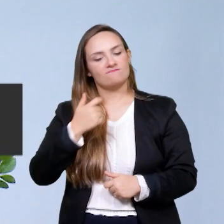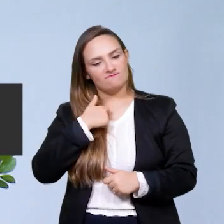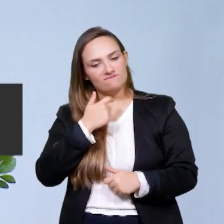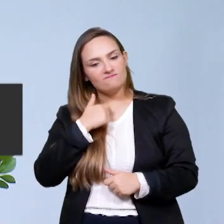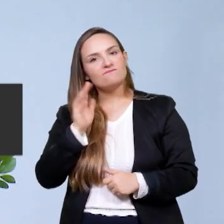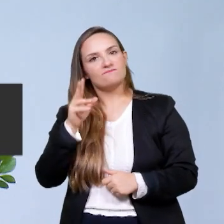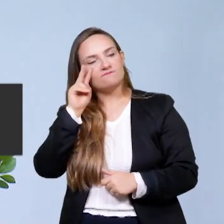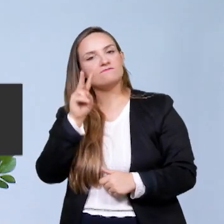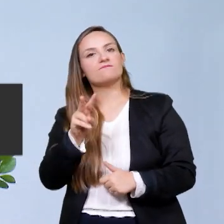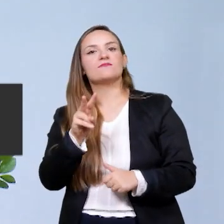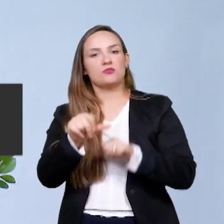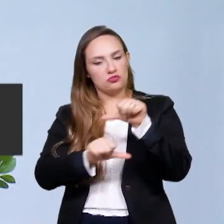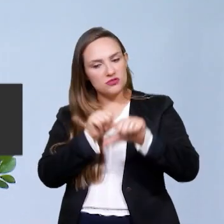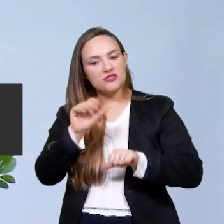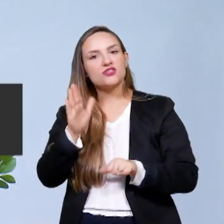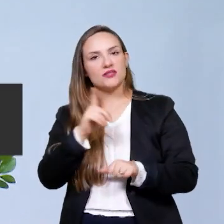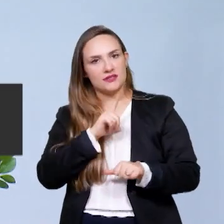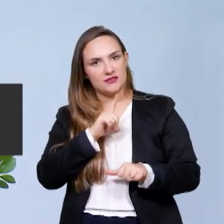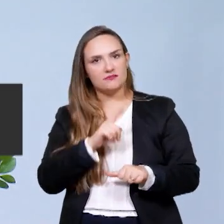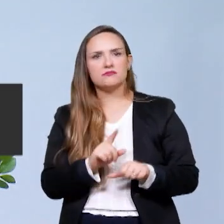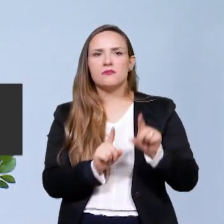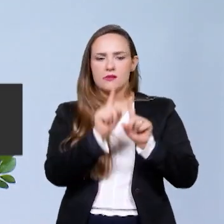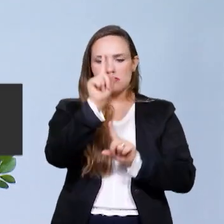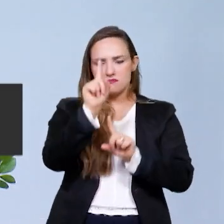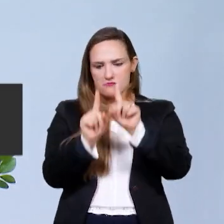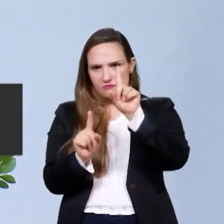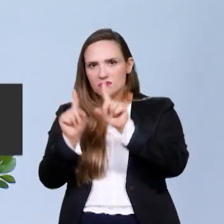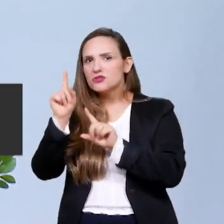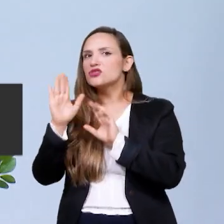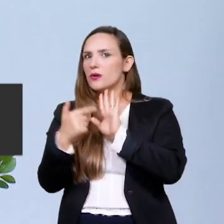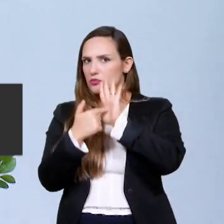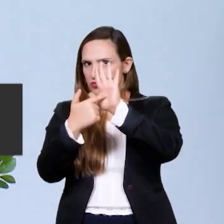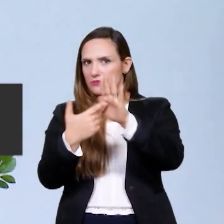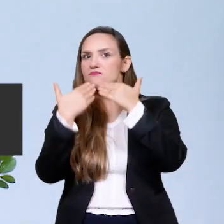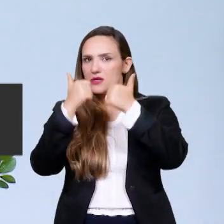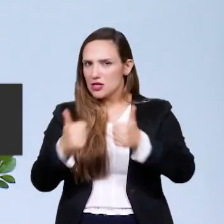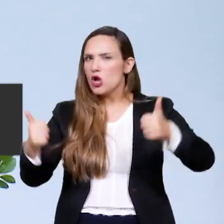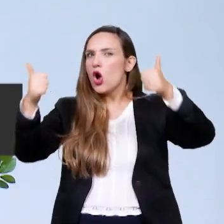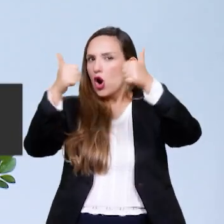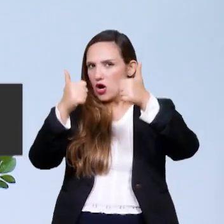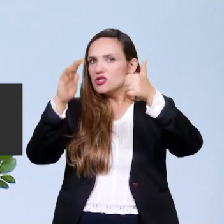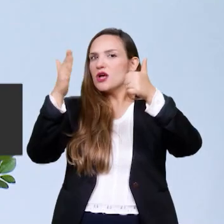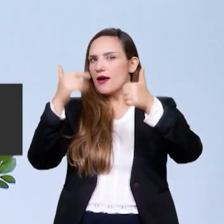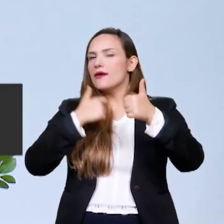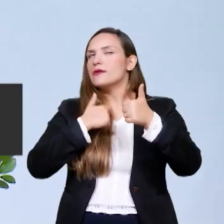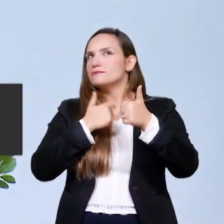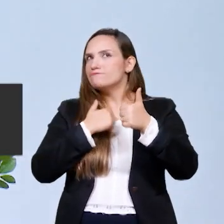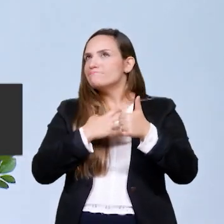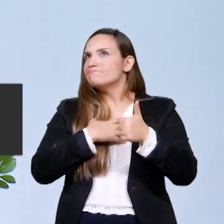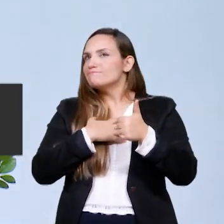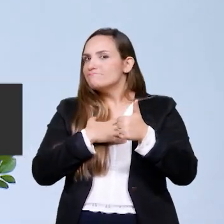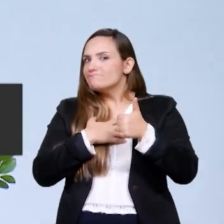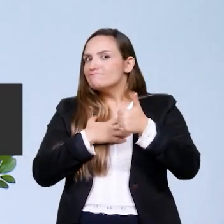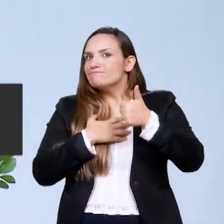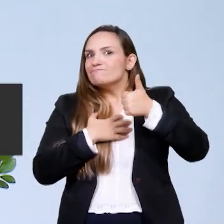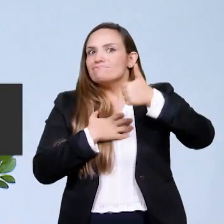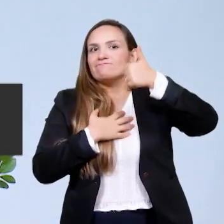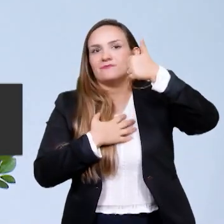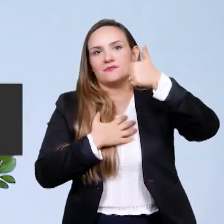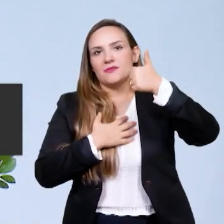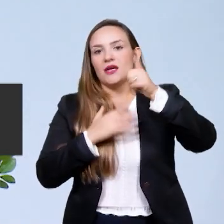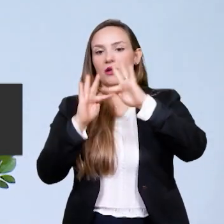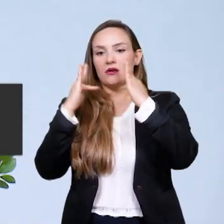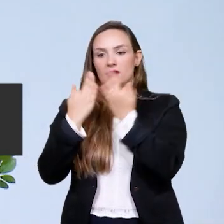vejo isso. Eu vejo essa transformação e penso que, sim, exatamente, os números mostram e penso que as